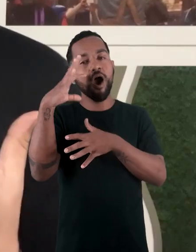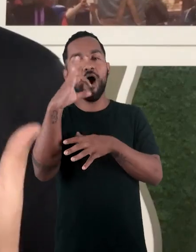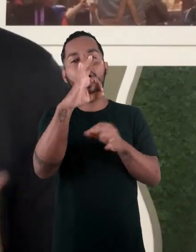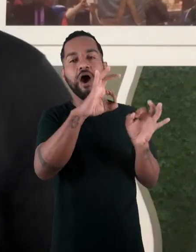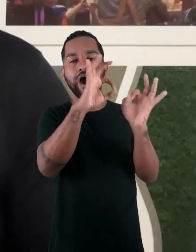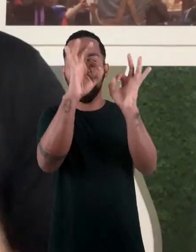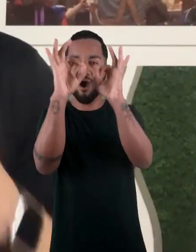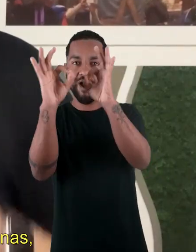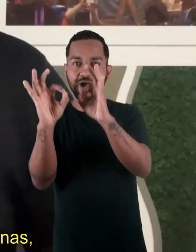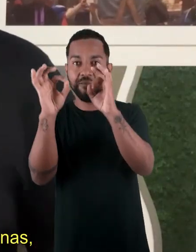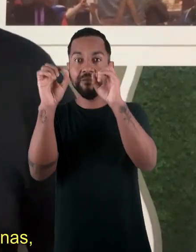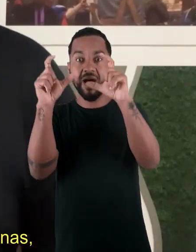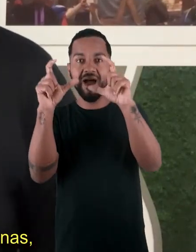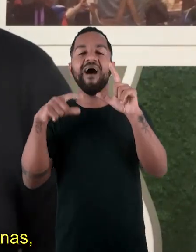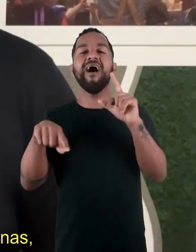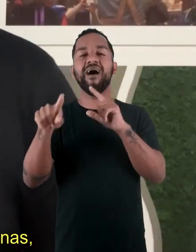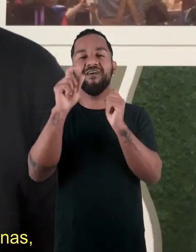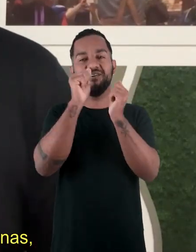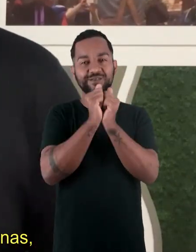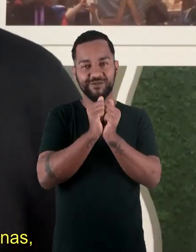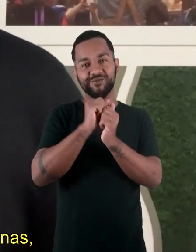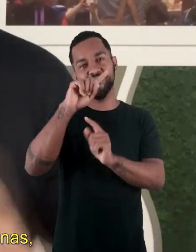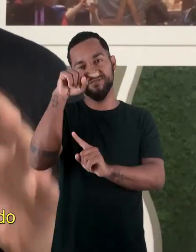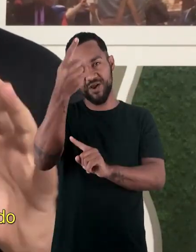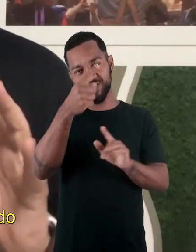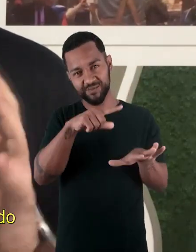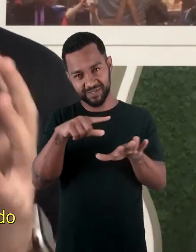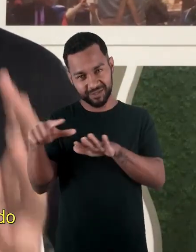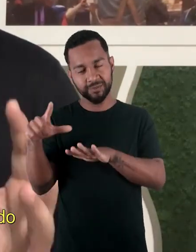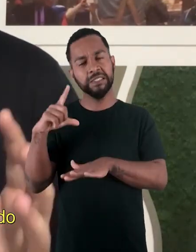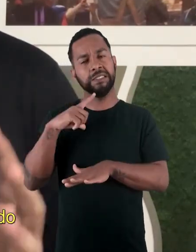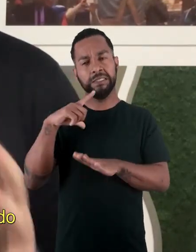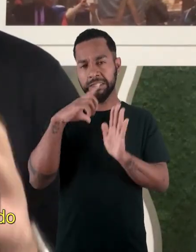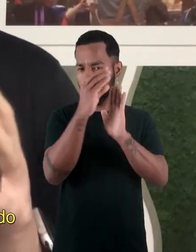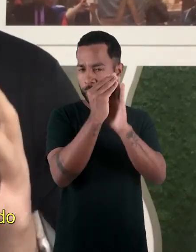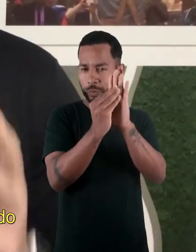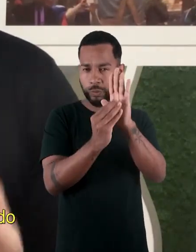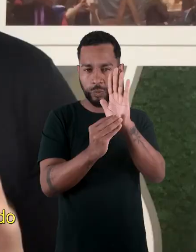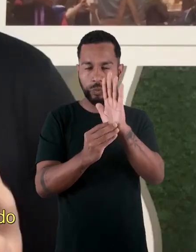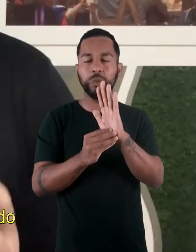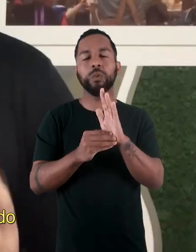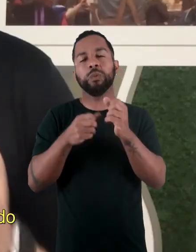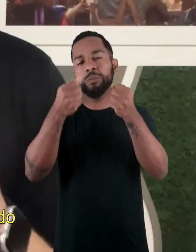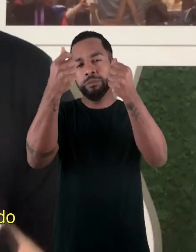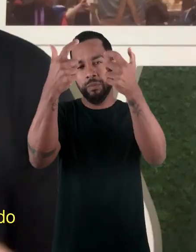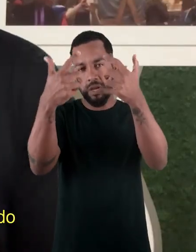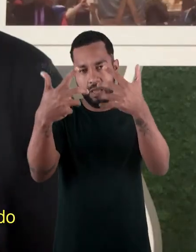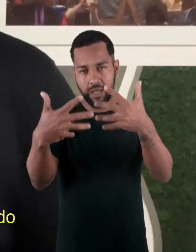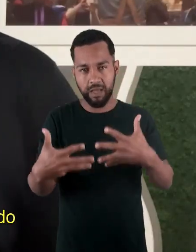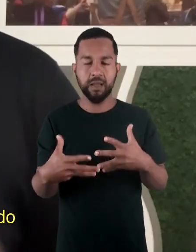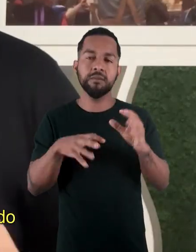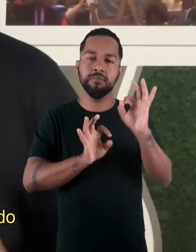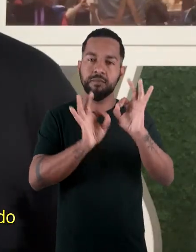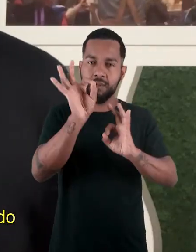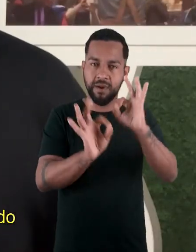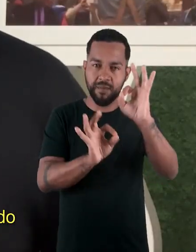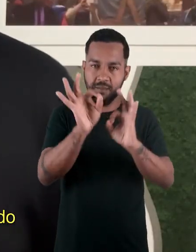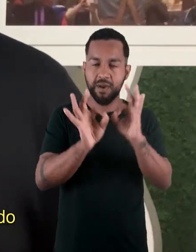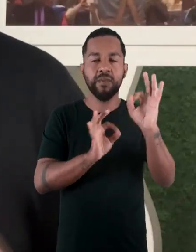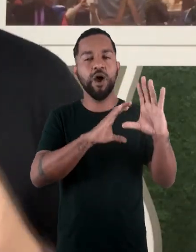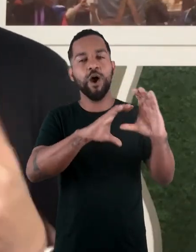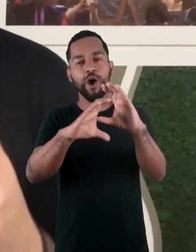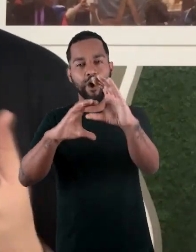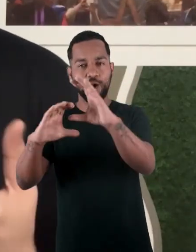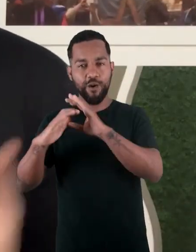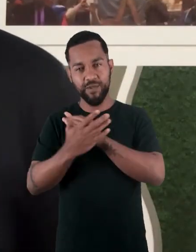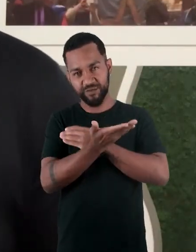despertem o olhar de vocês e venham com a gente nas próximas semanas. A gente tem bastante conteúdo desenhado para aperfeiçoar a sua comunicação,